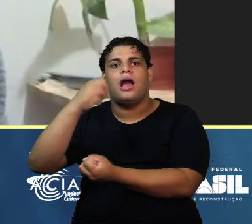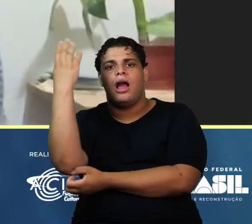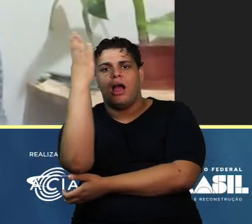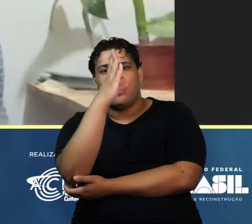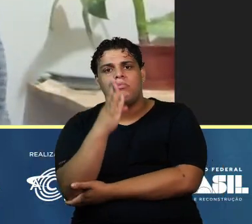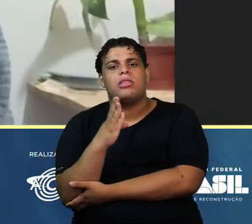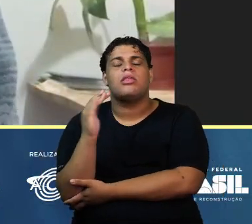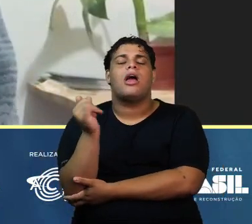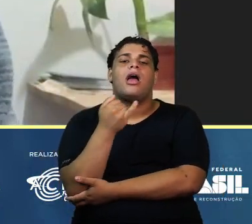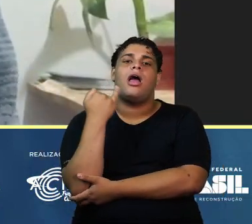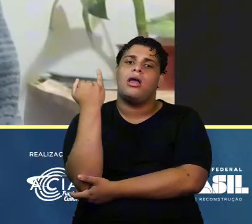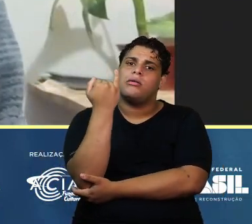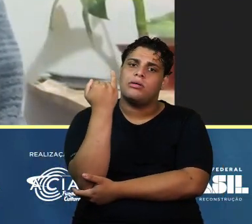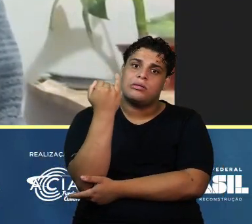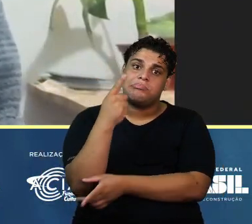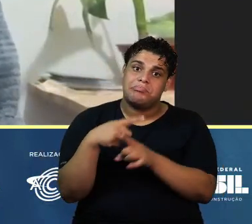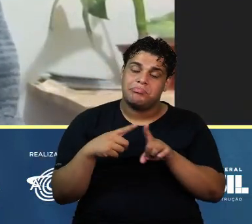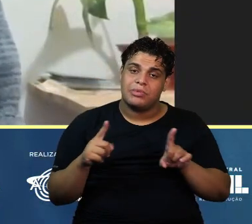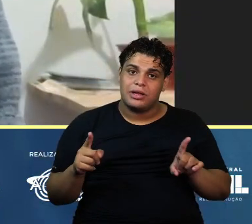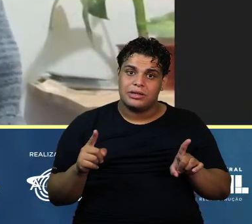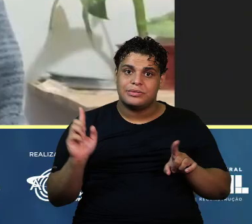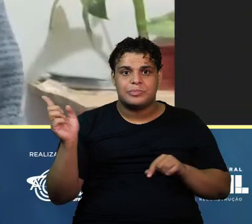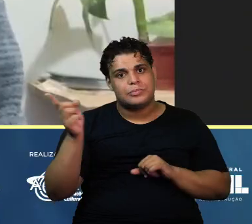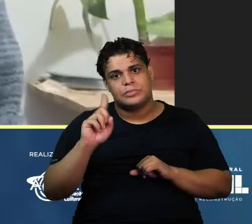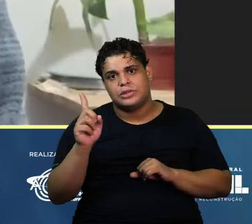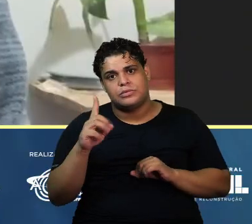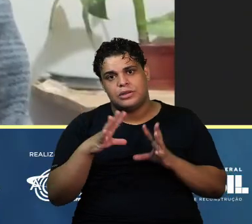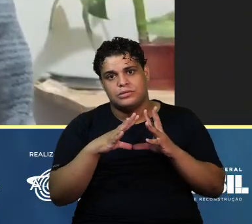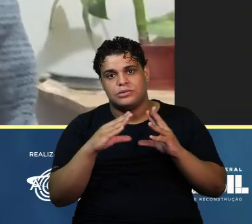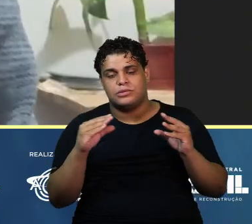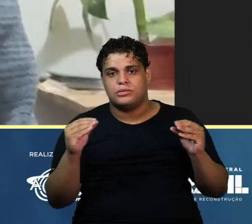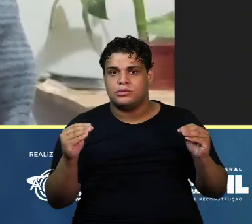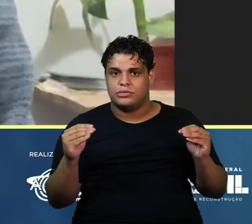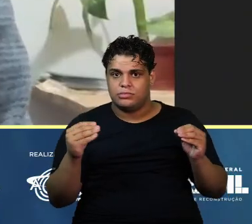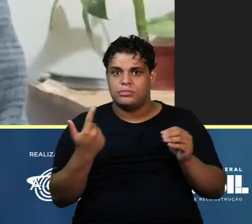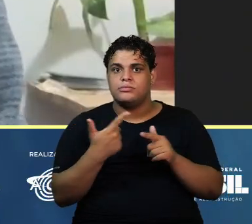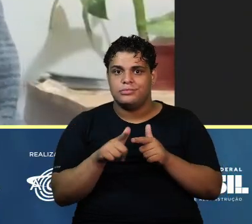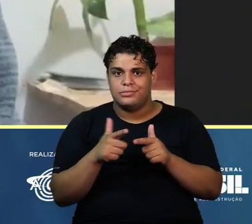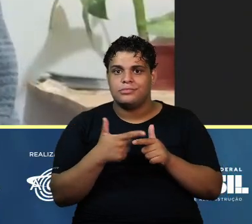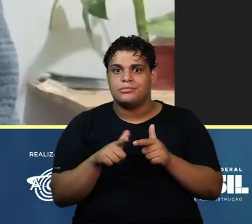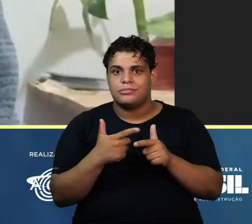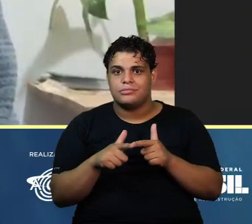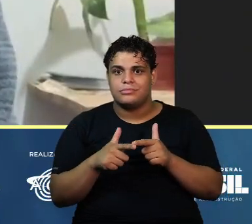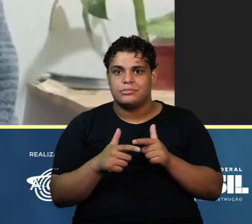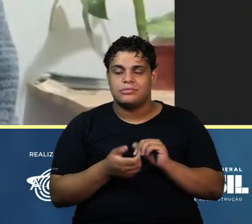desse serviço acontecer, mas isso não é a solução para esse problema.